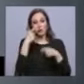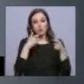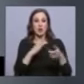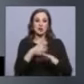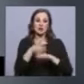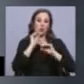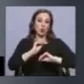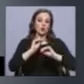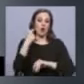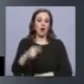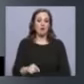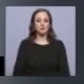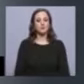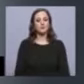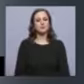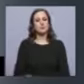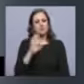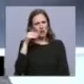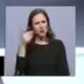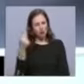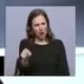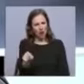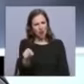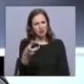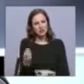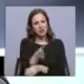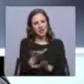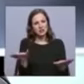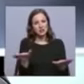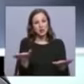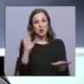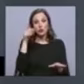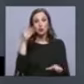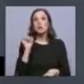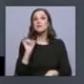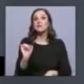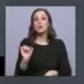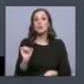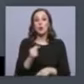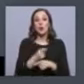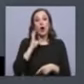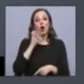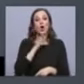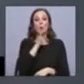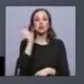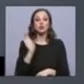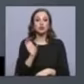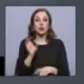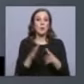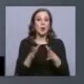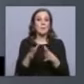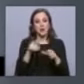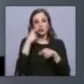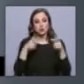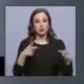à educação do futuro e títulos o futuro é dos meninos porque angola é um país com um na parte da população